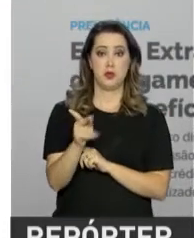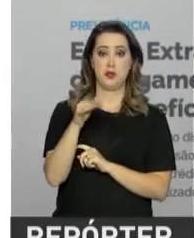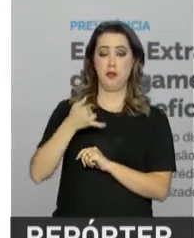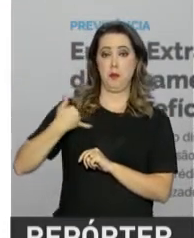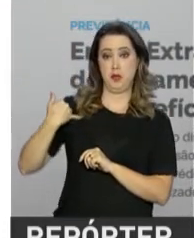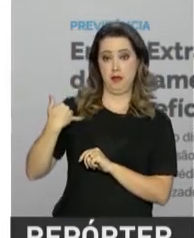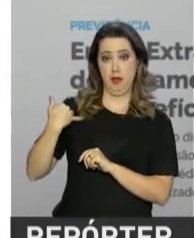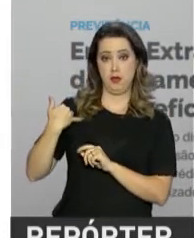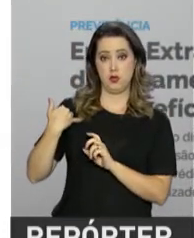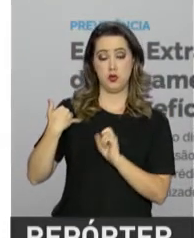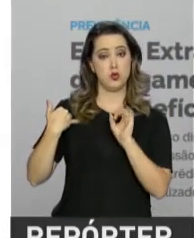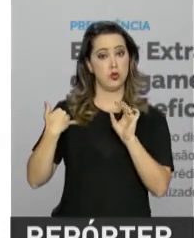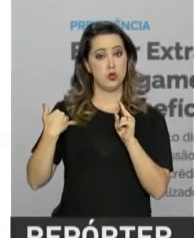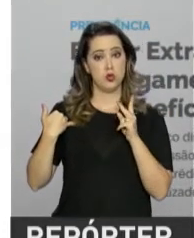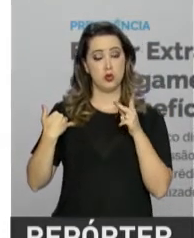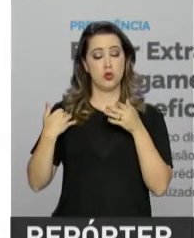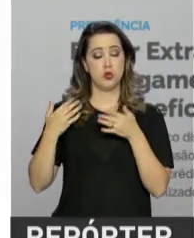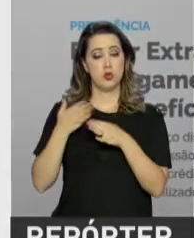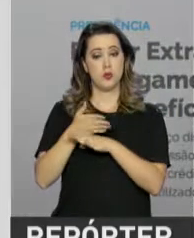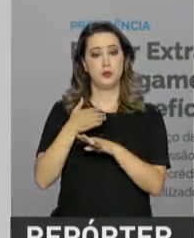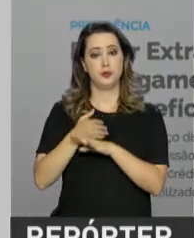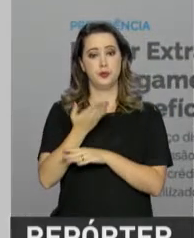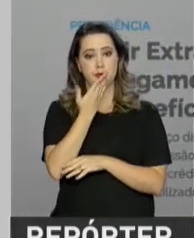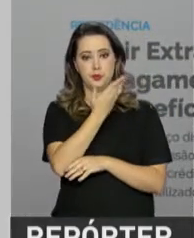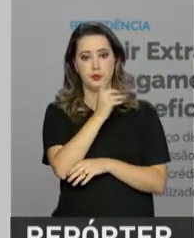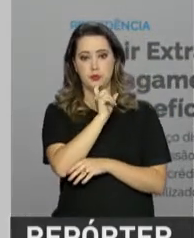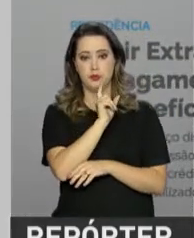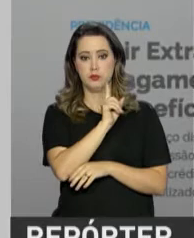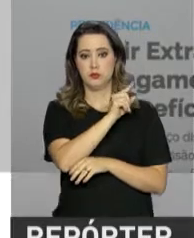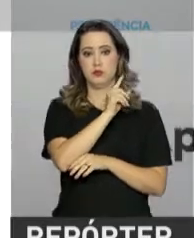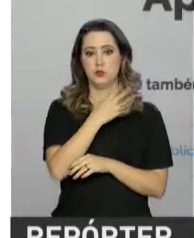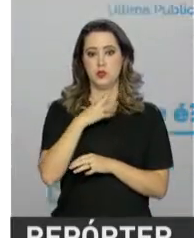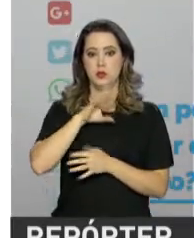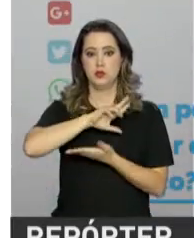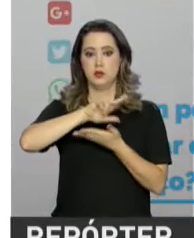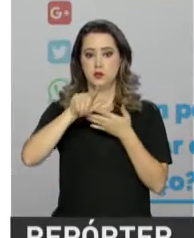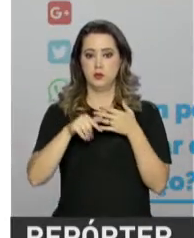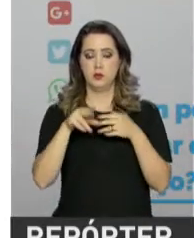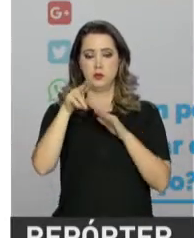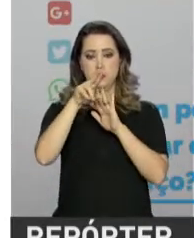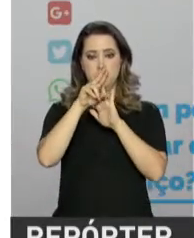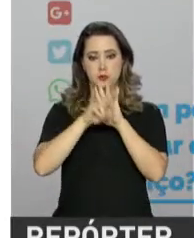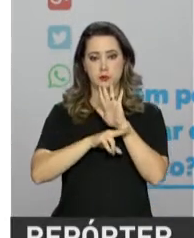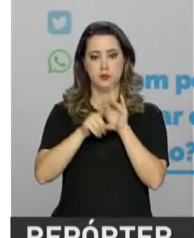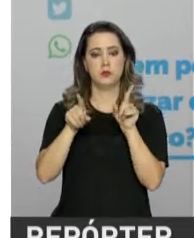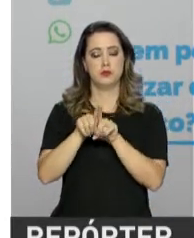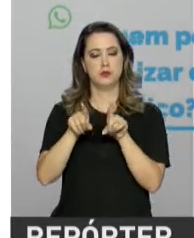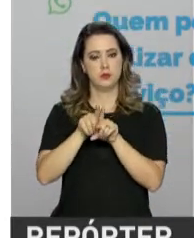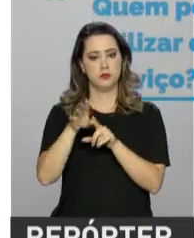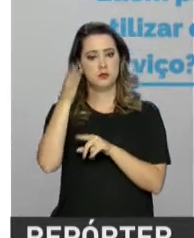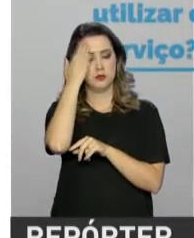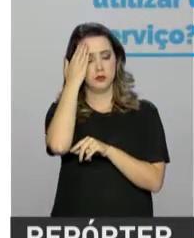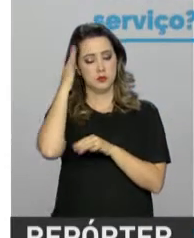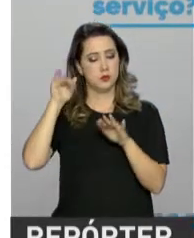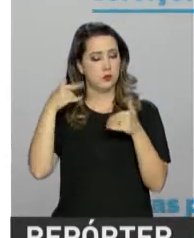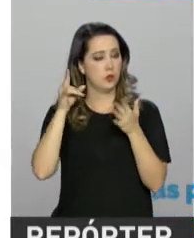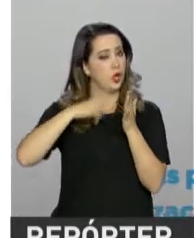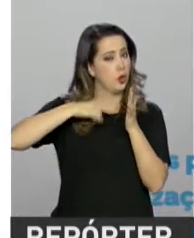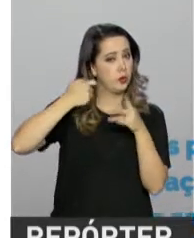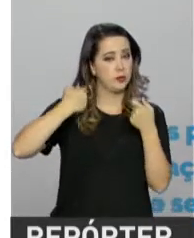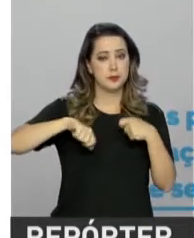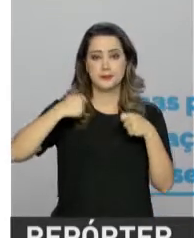idade por exemplo basta clicar nesta água você vai ver todas as regras também dá pra saber quais os documentos necessários